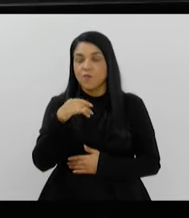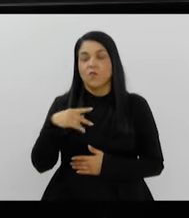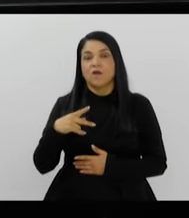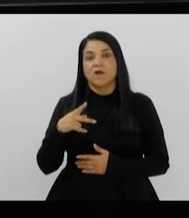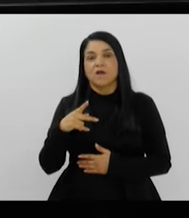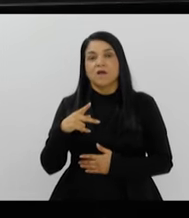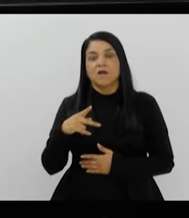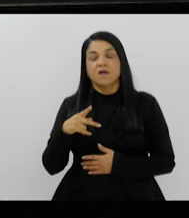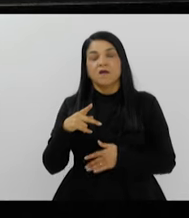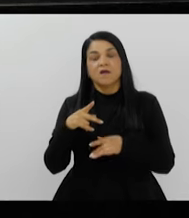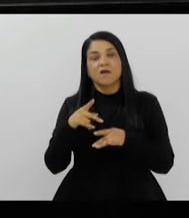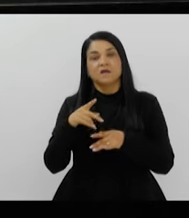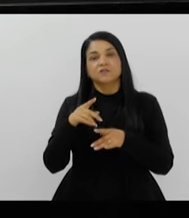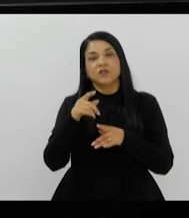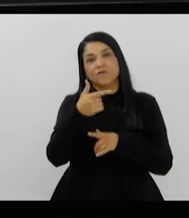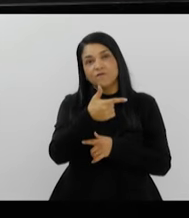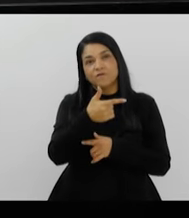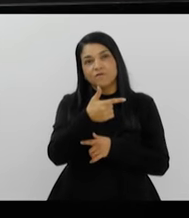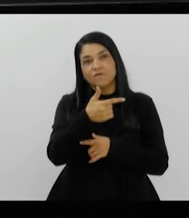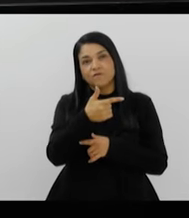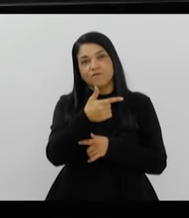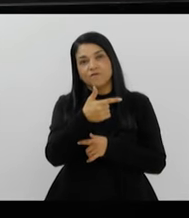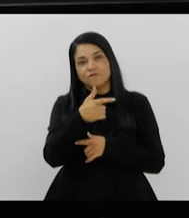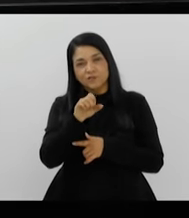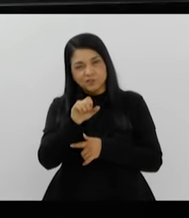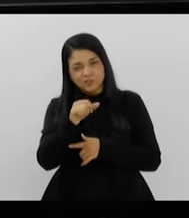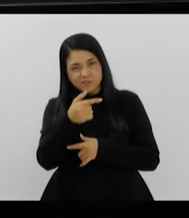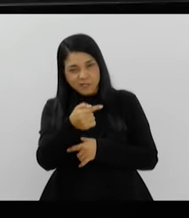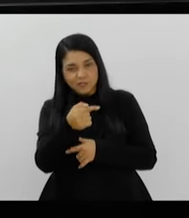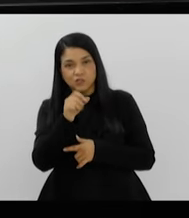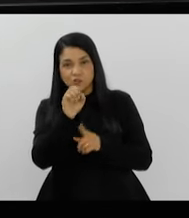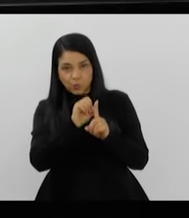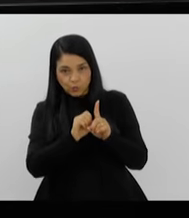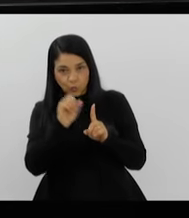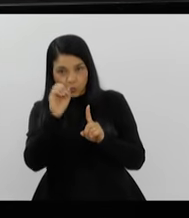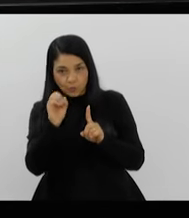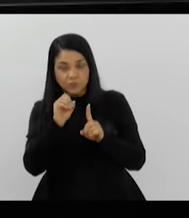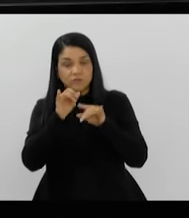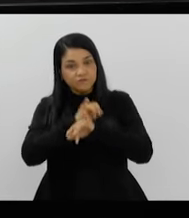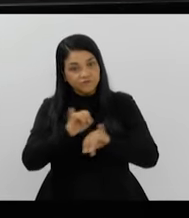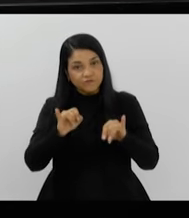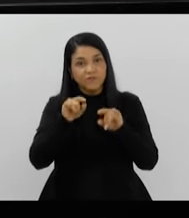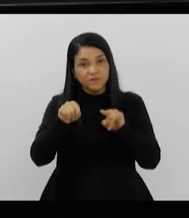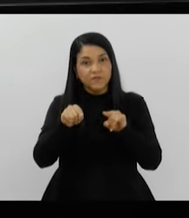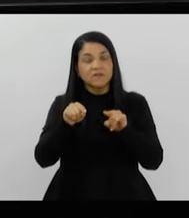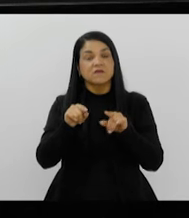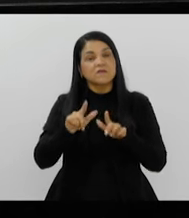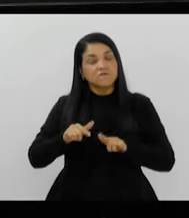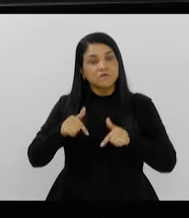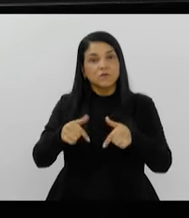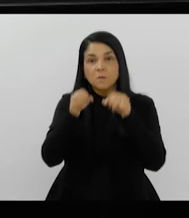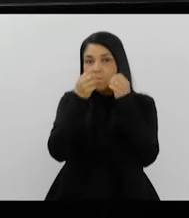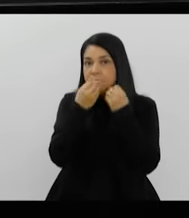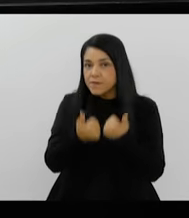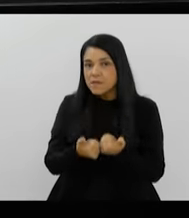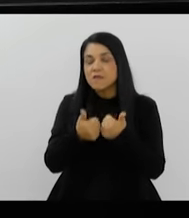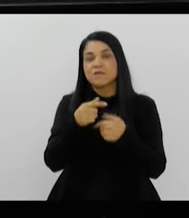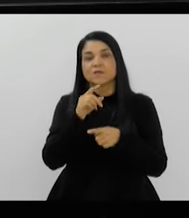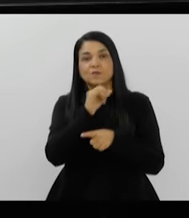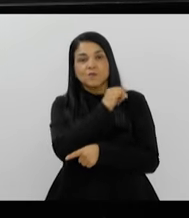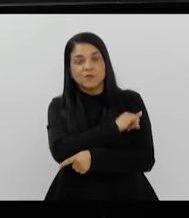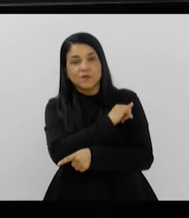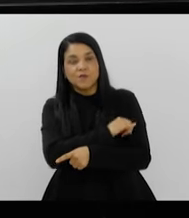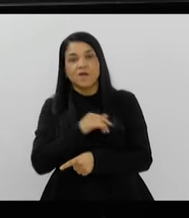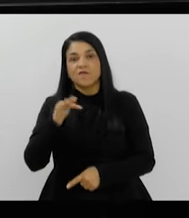aspas, se existe uma área que está funcionando muito bem no Rio, é a FAPERJ, com suas